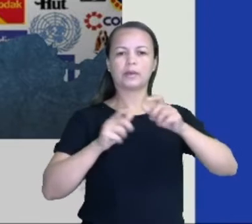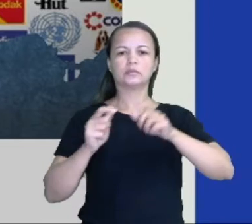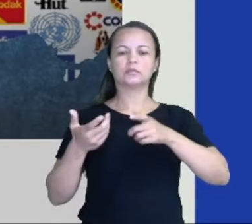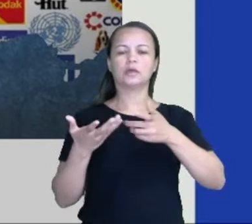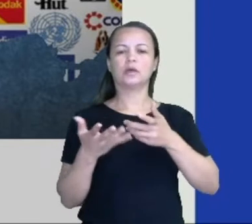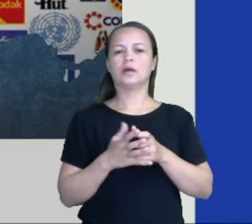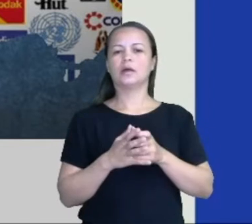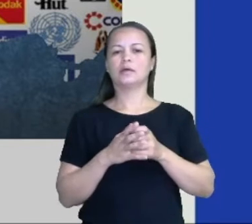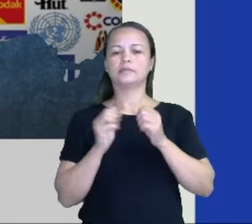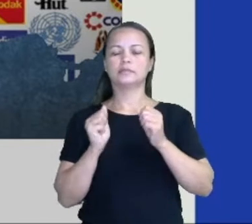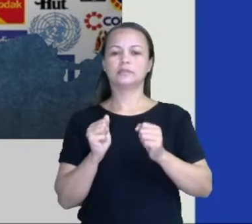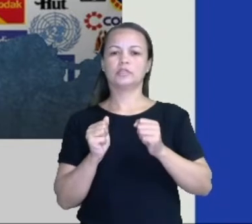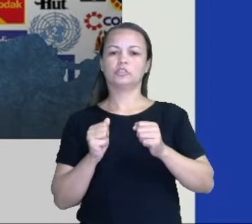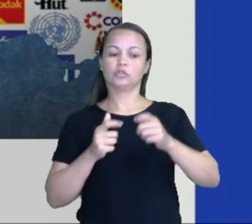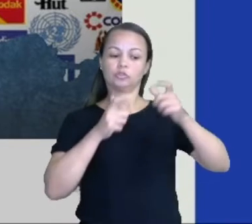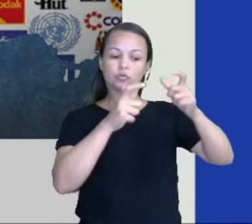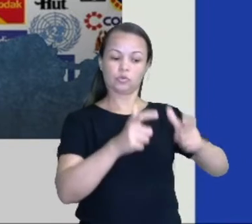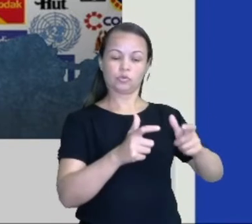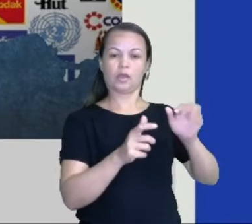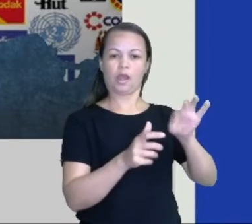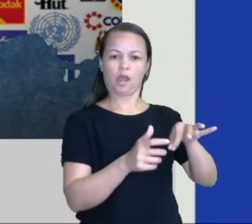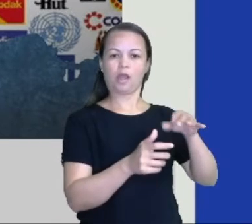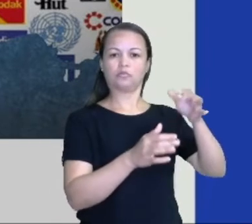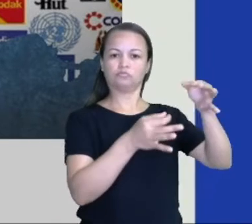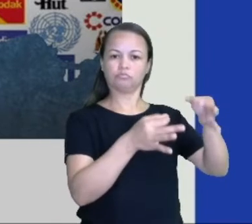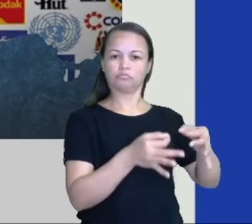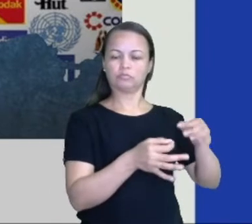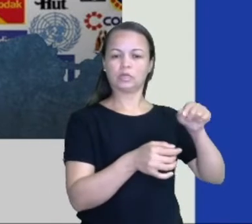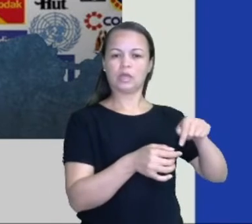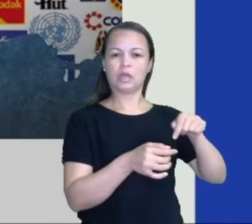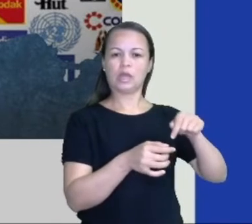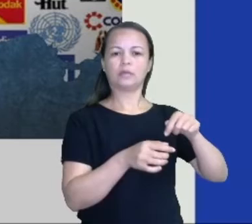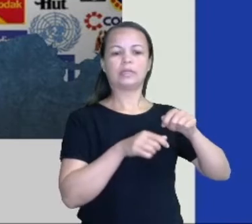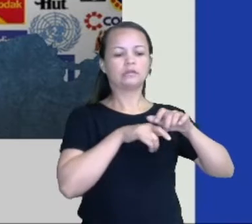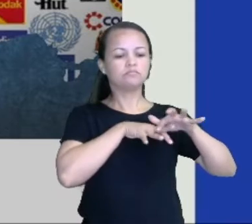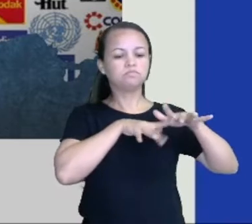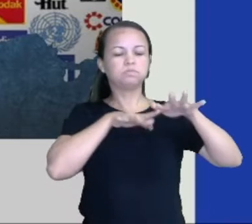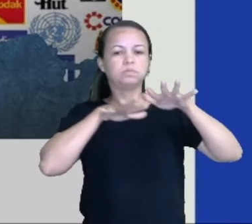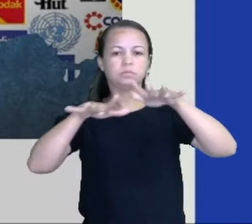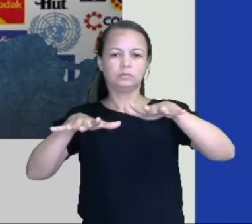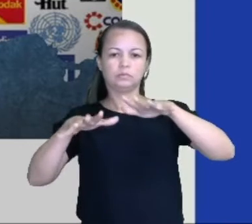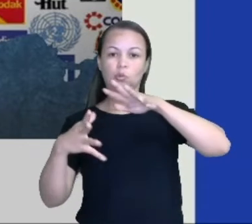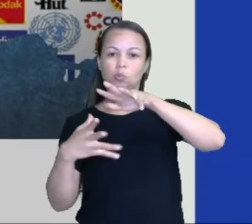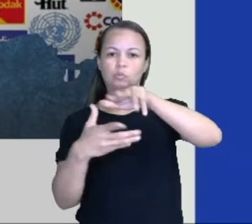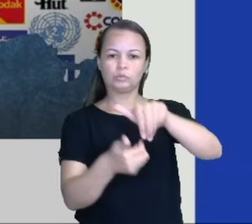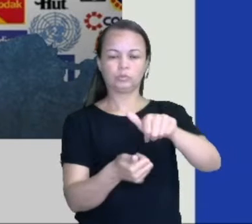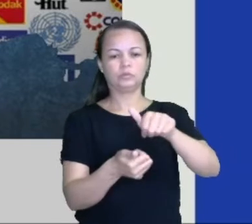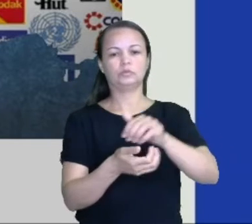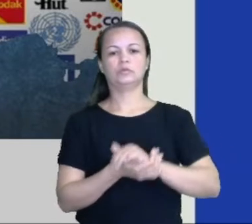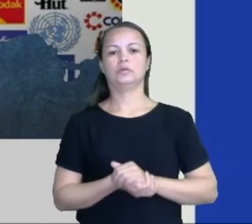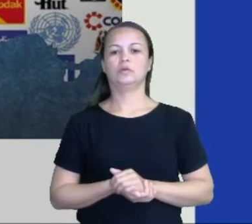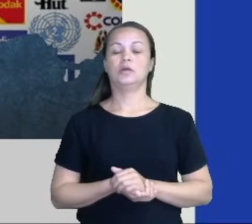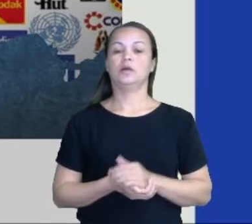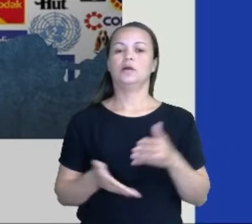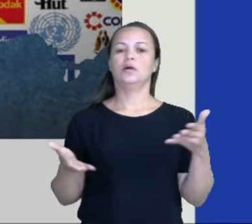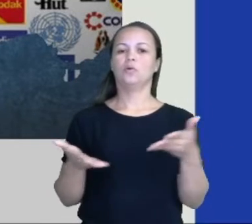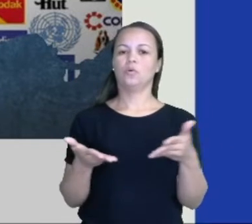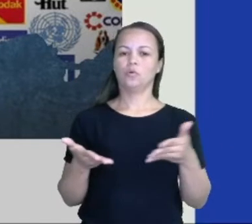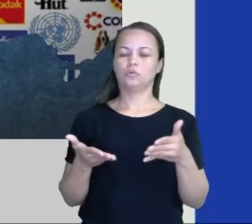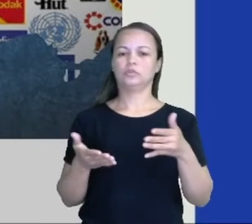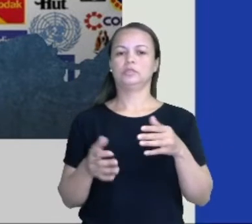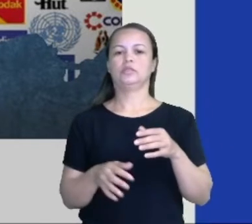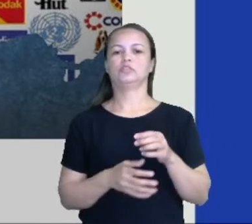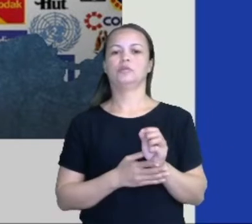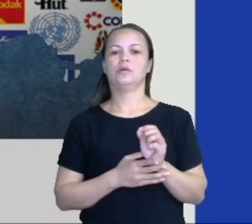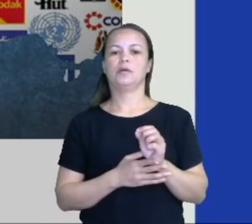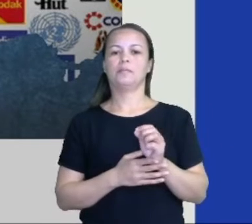elas sejam de um lugar específico, elas são espalhadas por todo o mundo, né? Então, hoje, essas